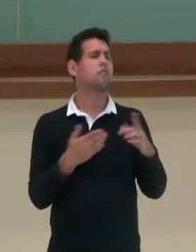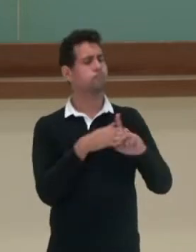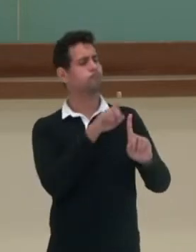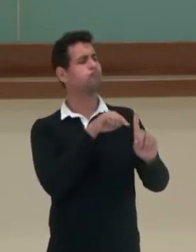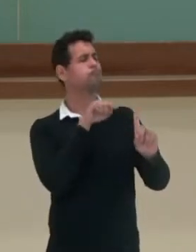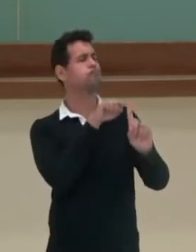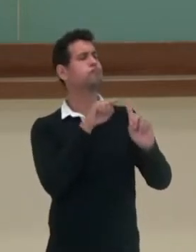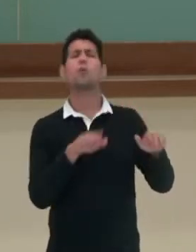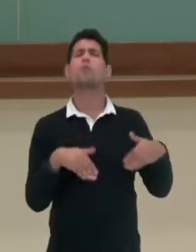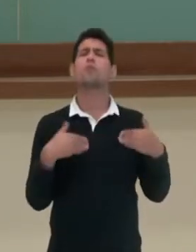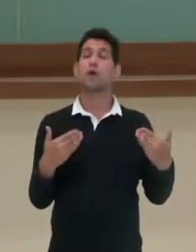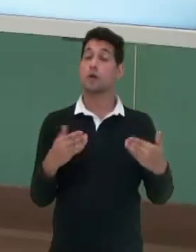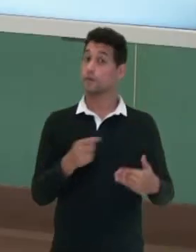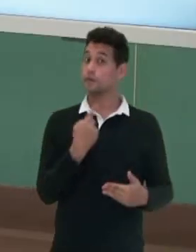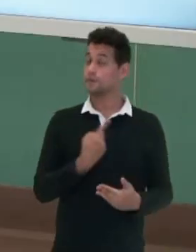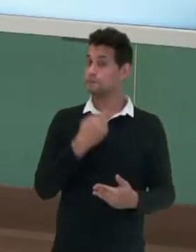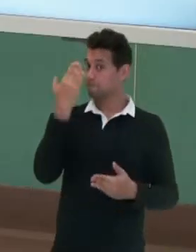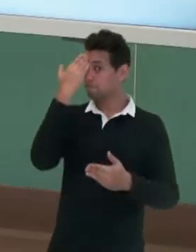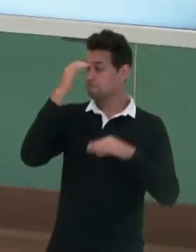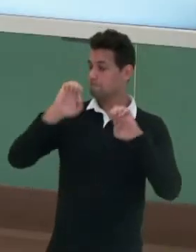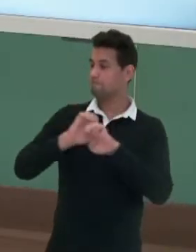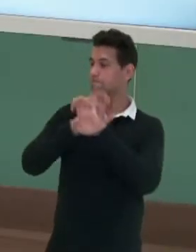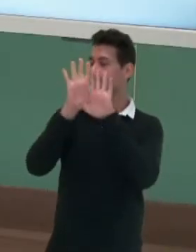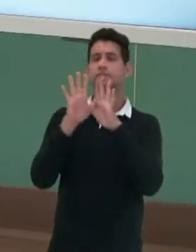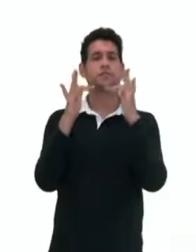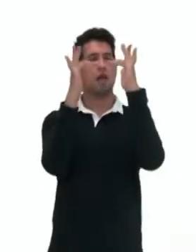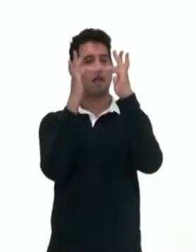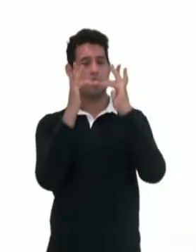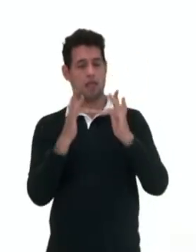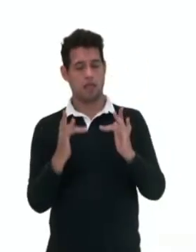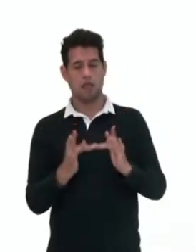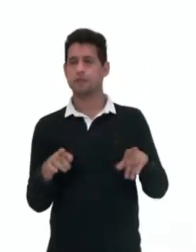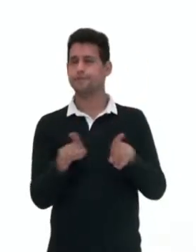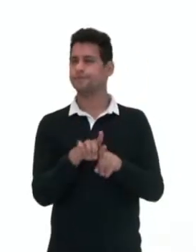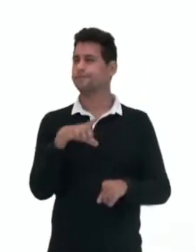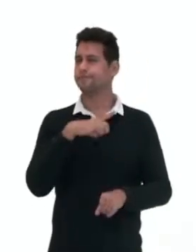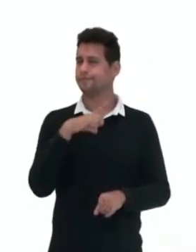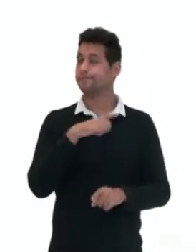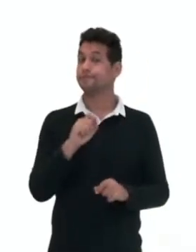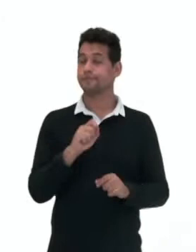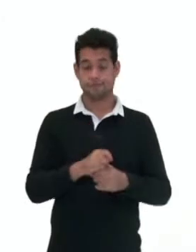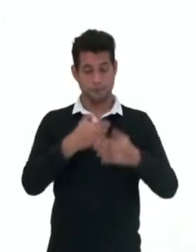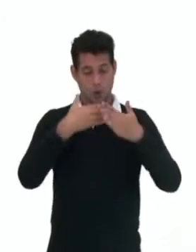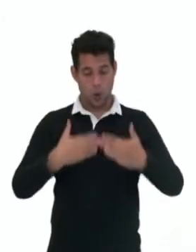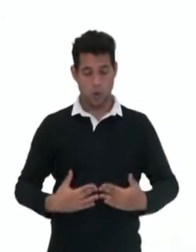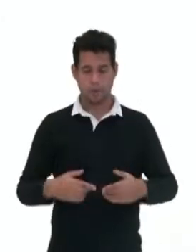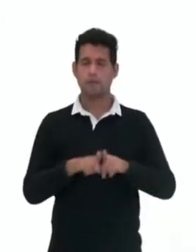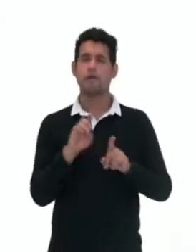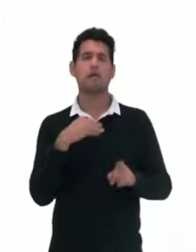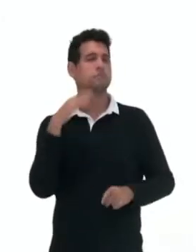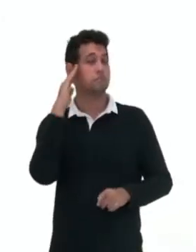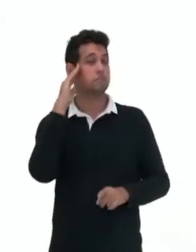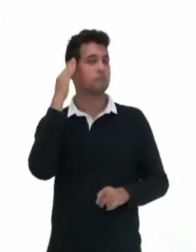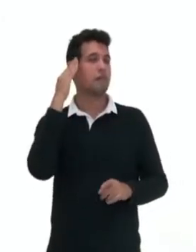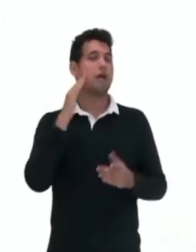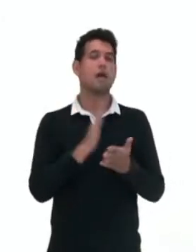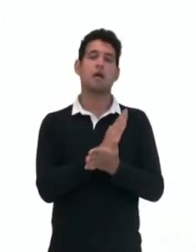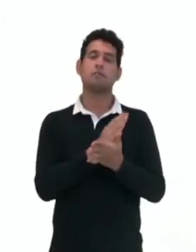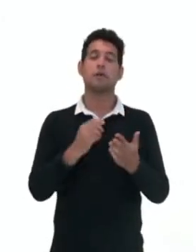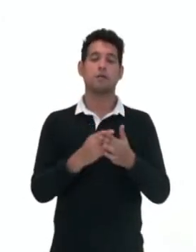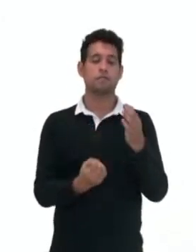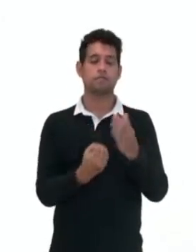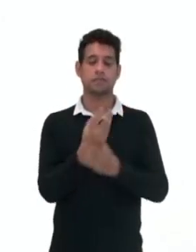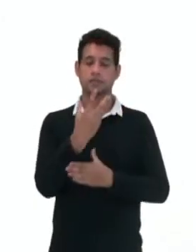objetivos? Entender a interação e a especificidade antígeno-anticorpo, compreender alguns métodos de produção